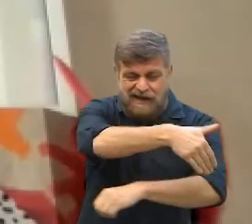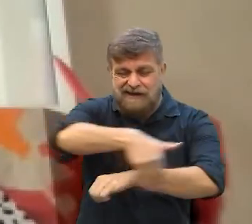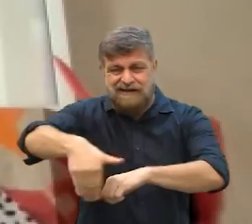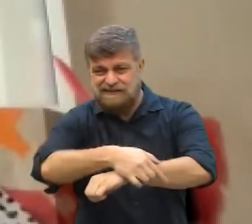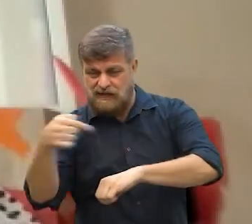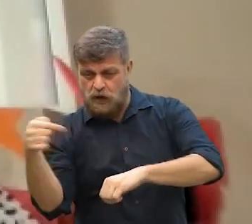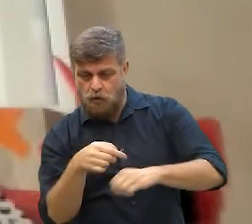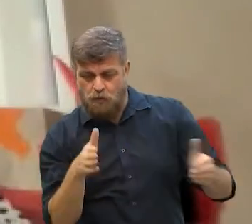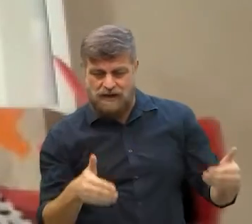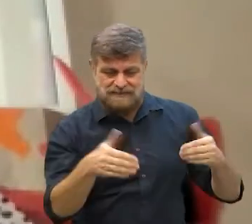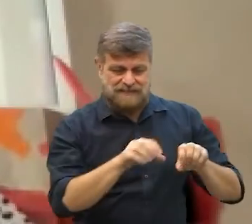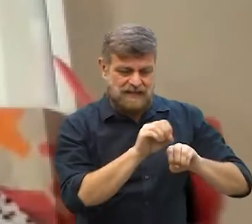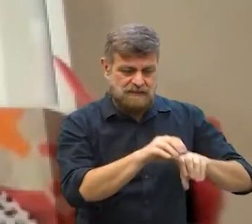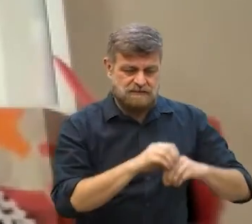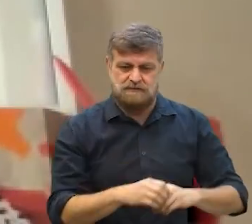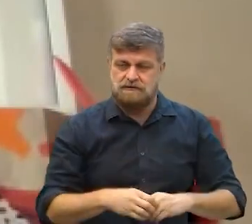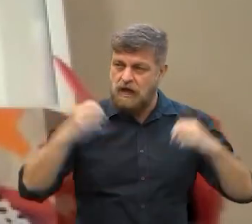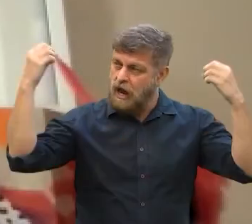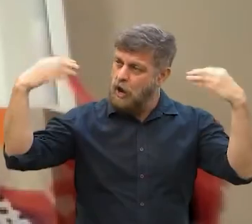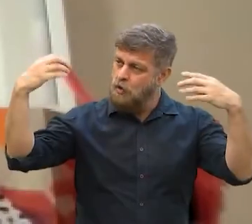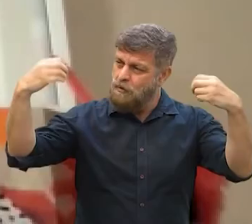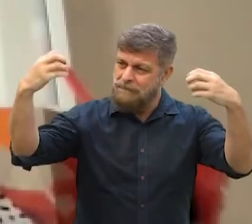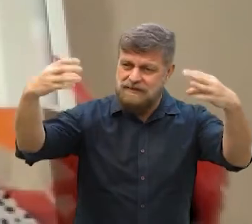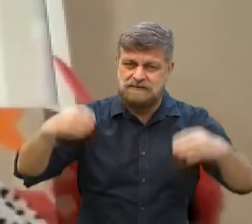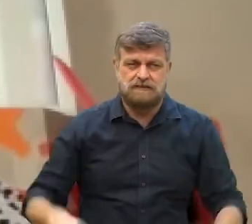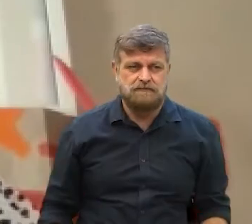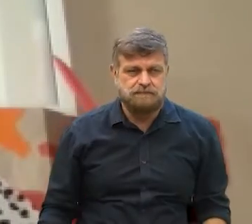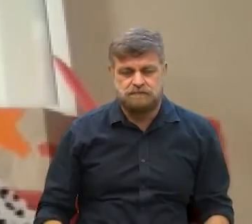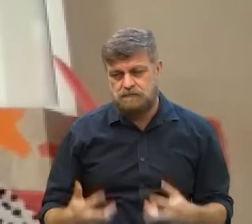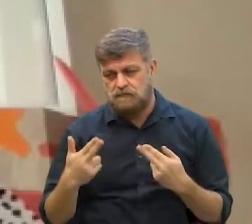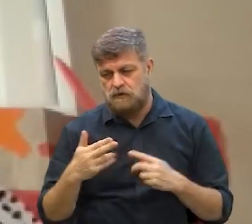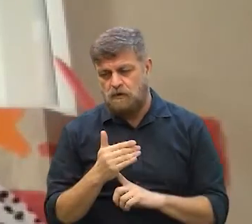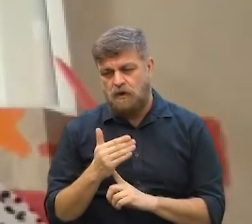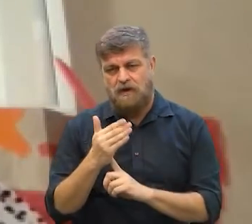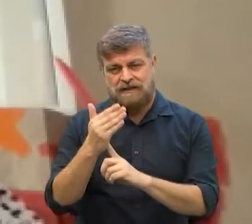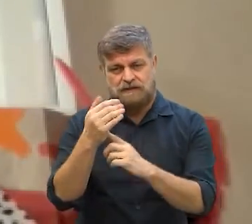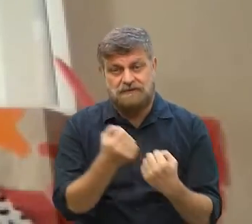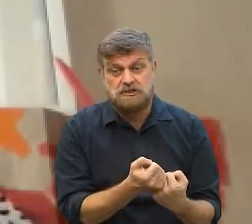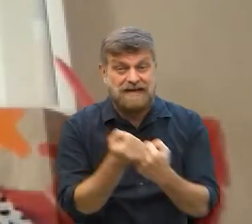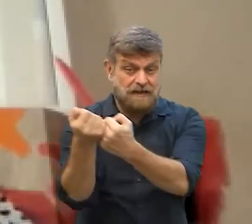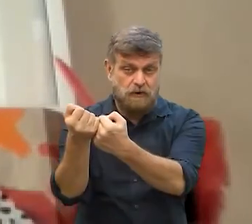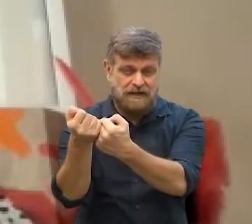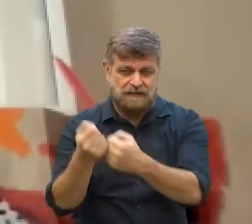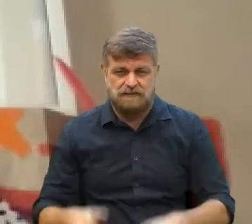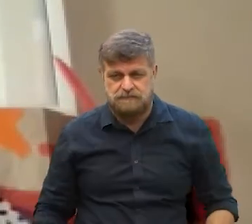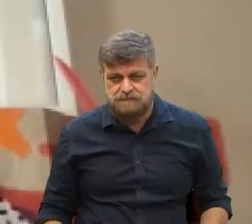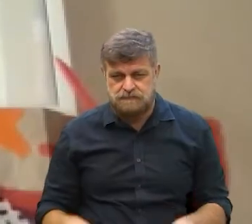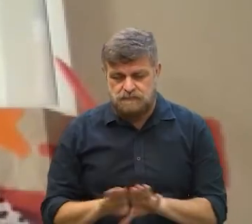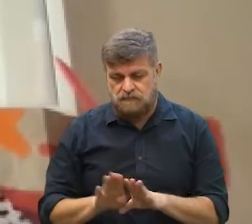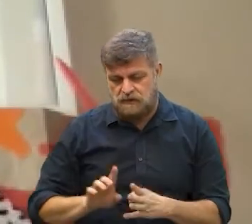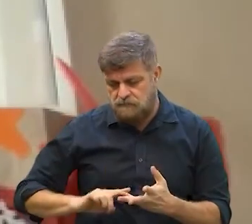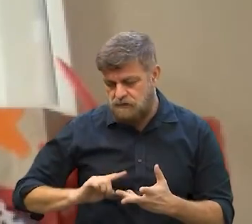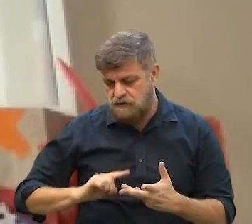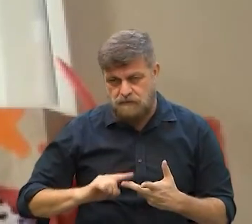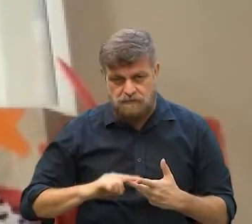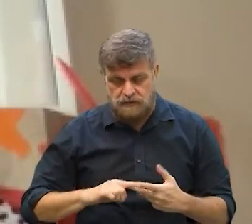ruas, salas de aula, iluminação, assim como tecnologia assistiva, ou seja, todo